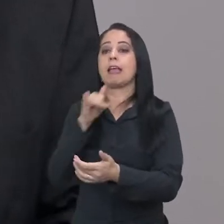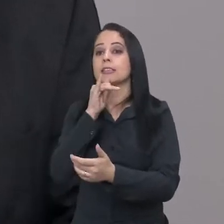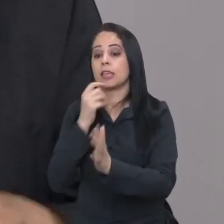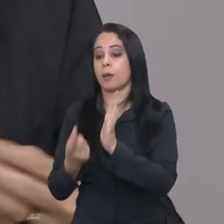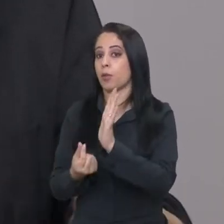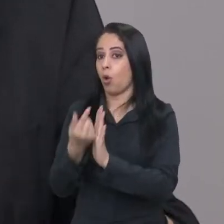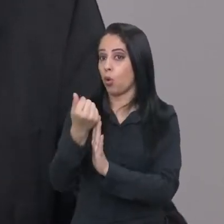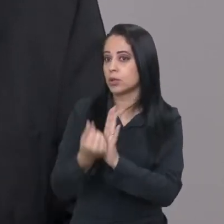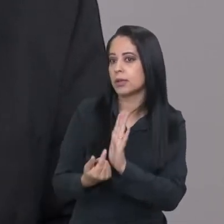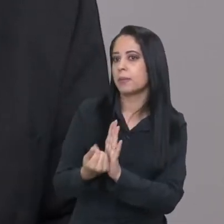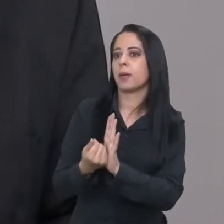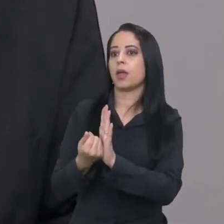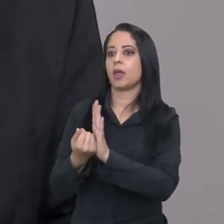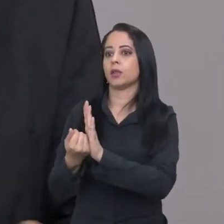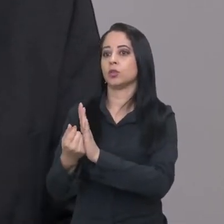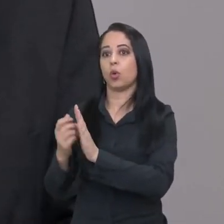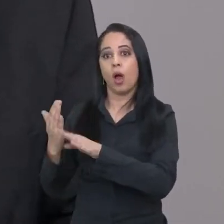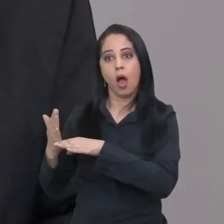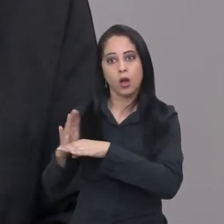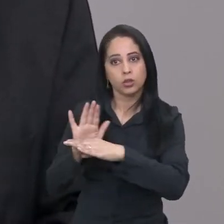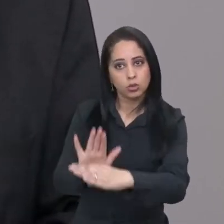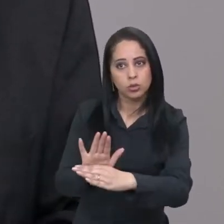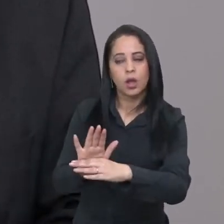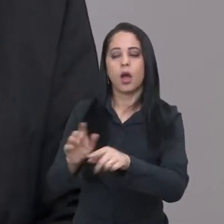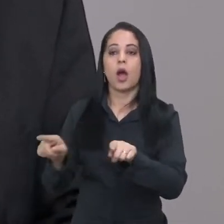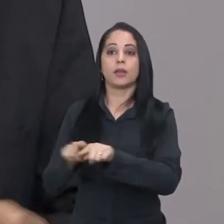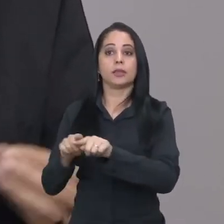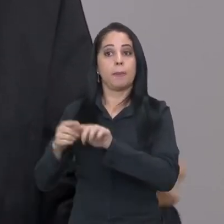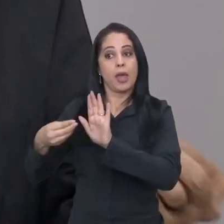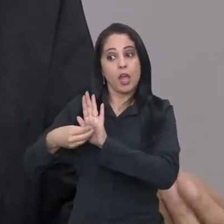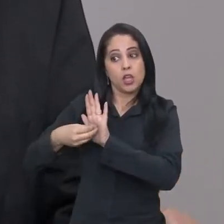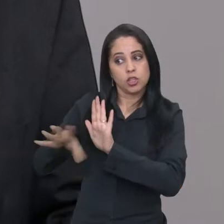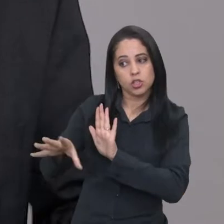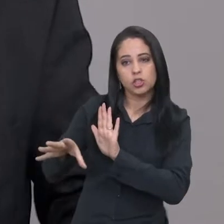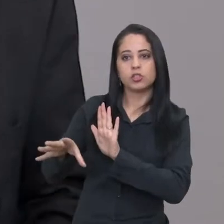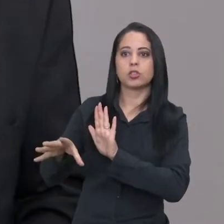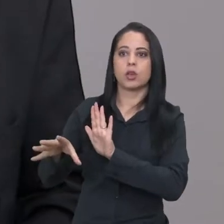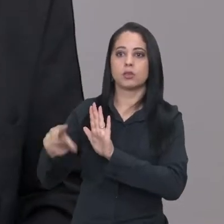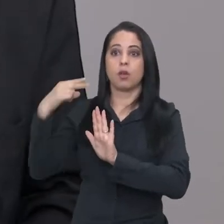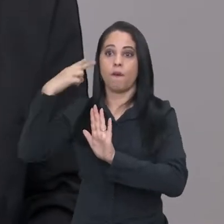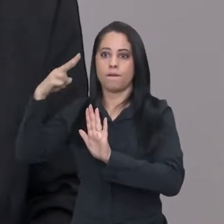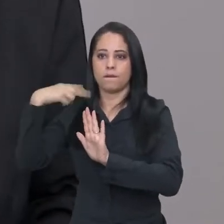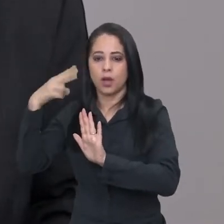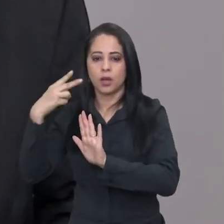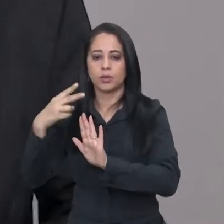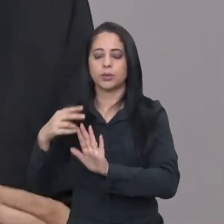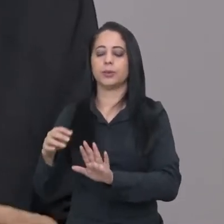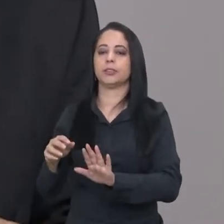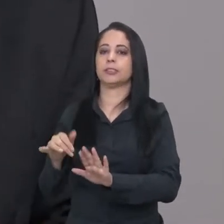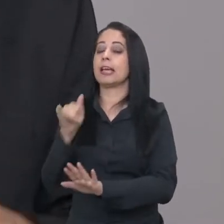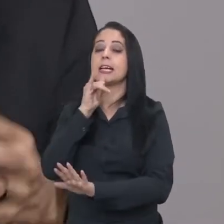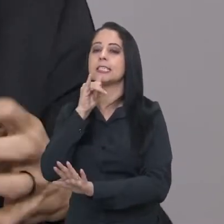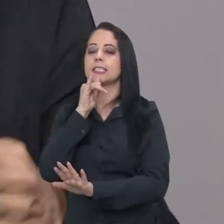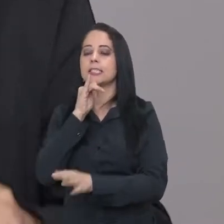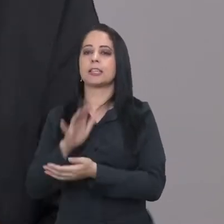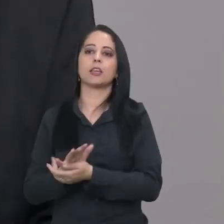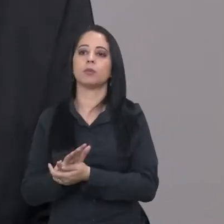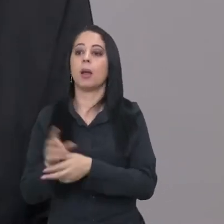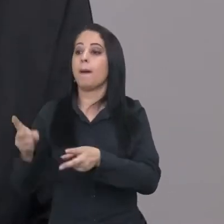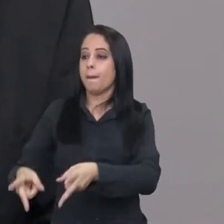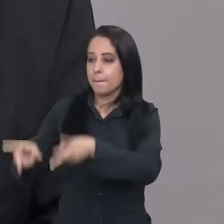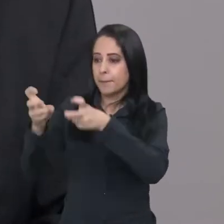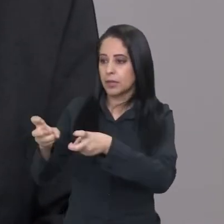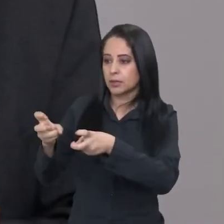aí os orçamentos que nós votamos ao final do ano, as indicações que os vereadores fazem, ou seja, de repente